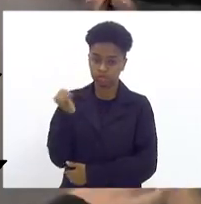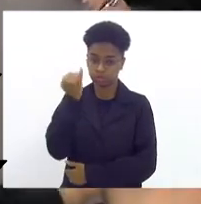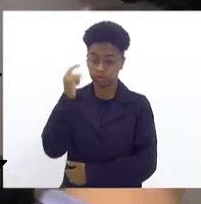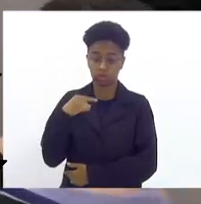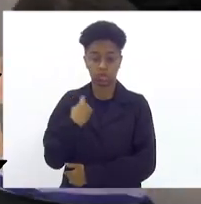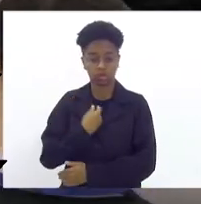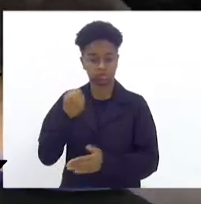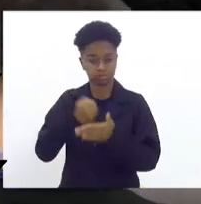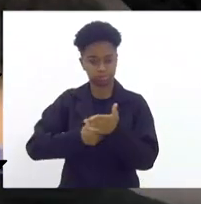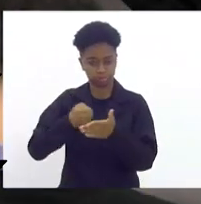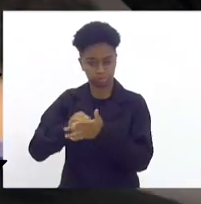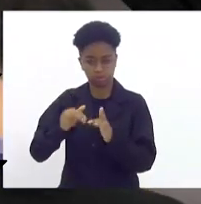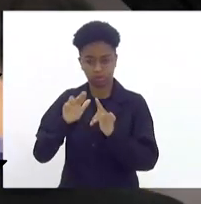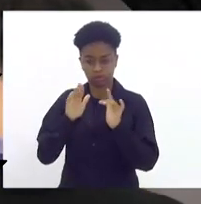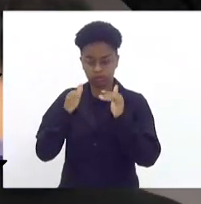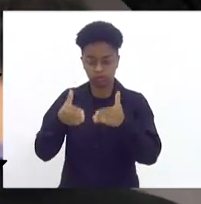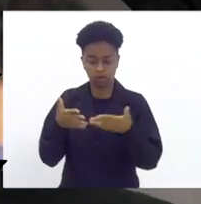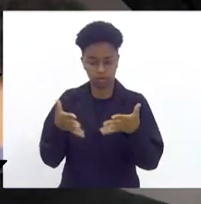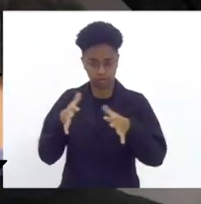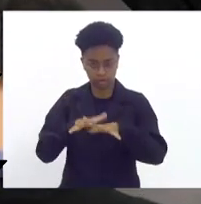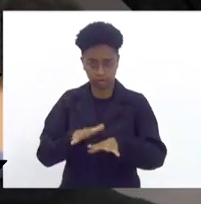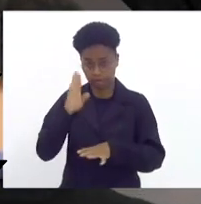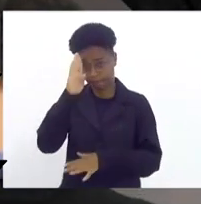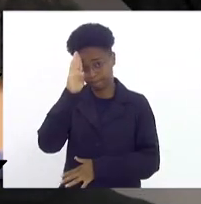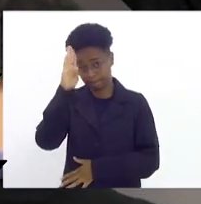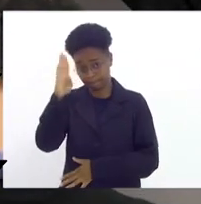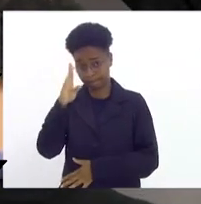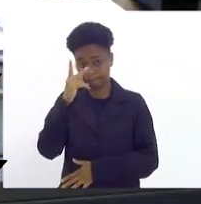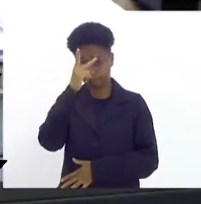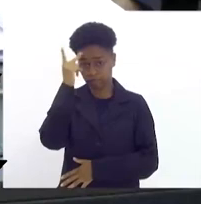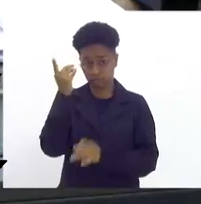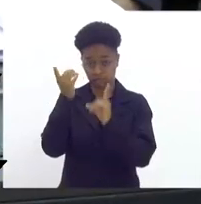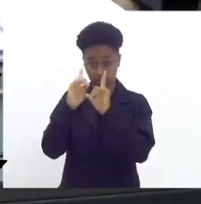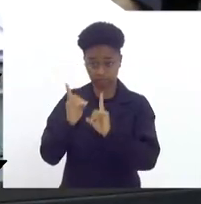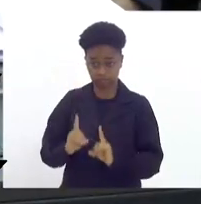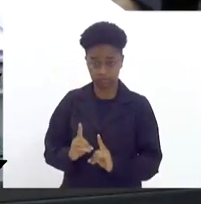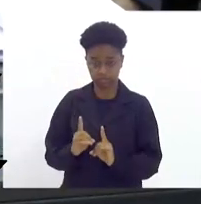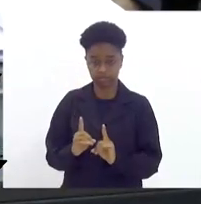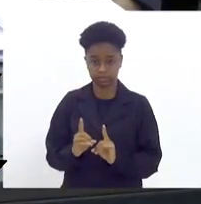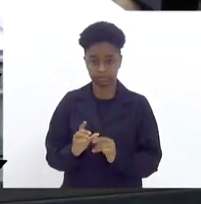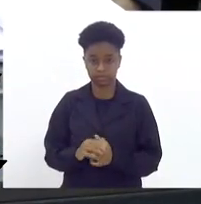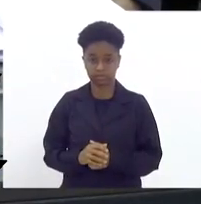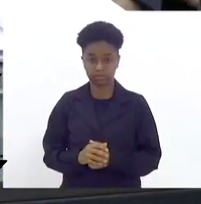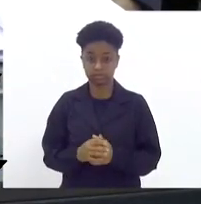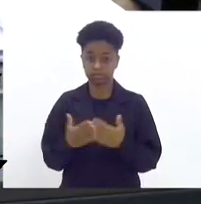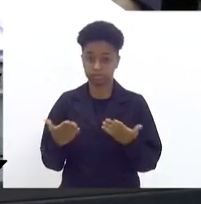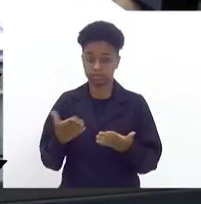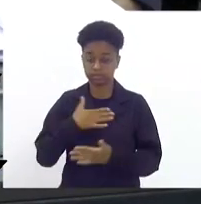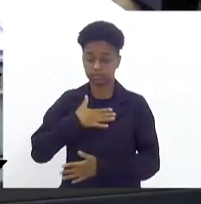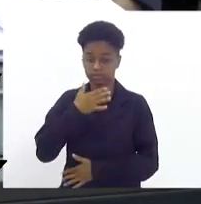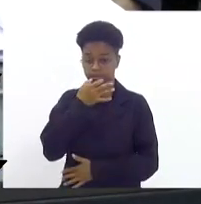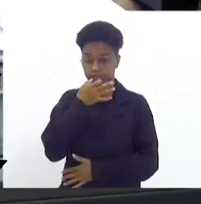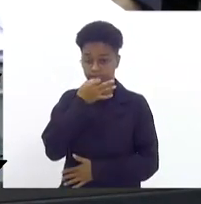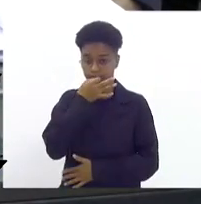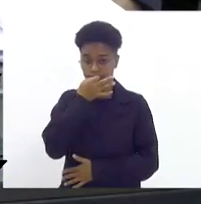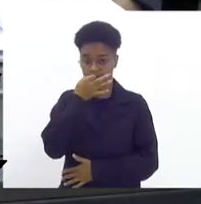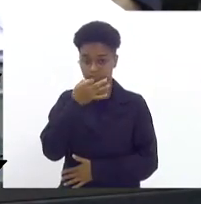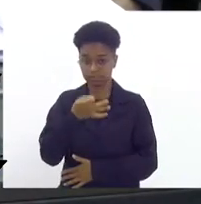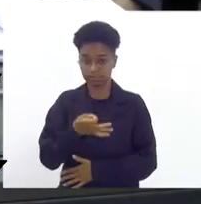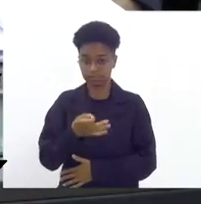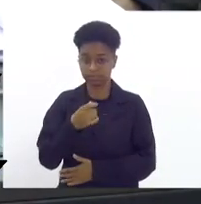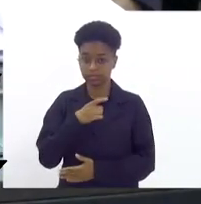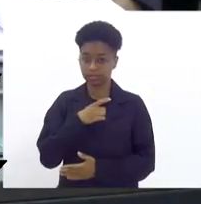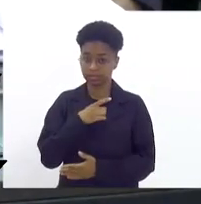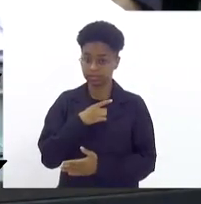inclusão, né? Principalmente em relação às causas da pessoa com deficiência. E, ao meu ver, há muito a se